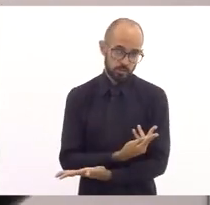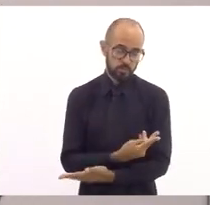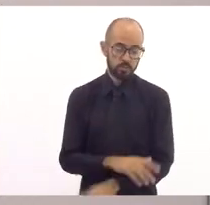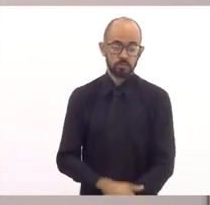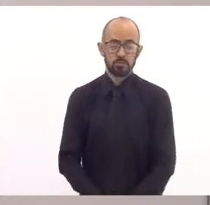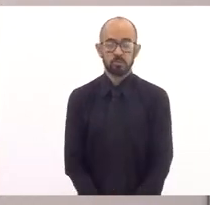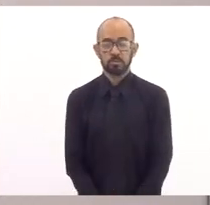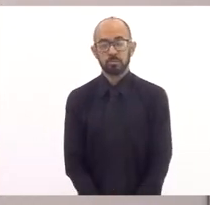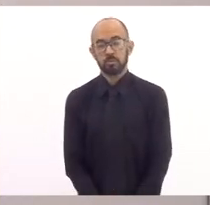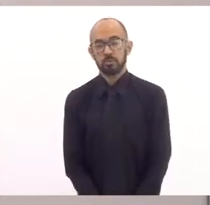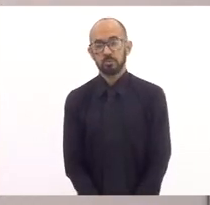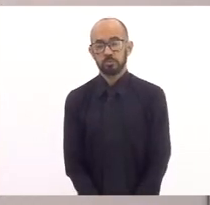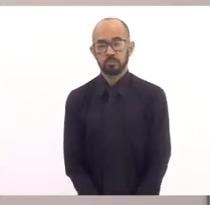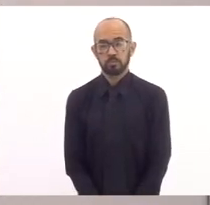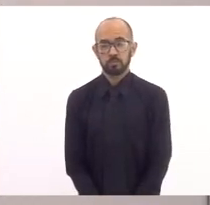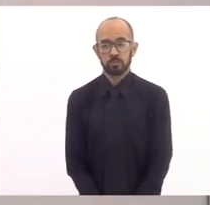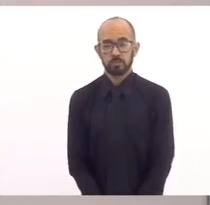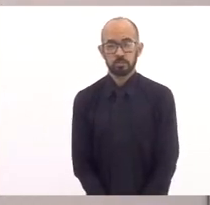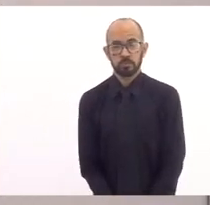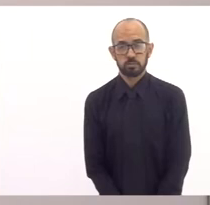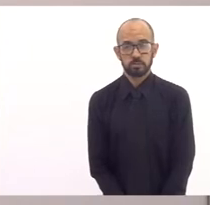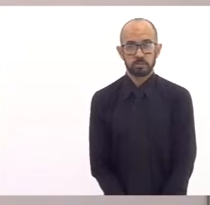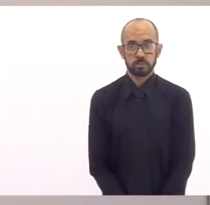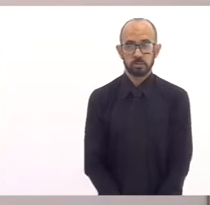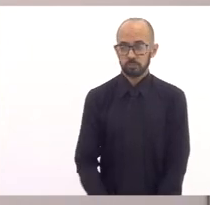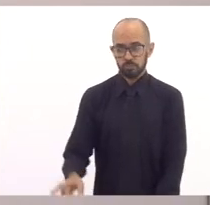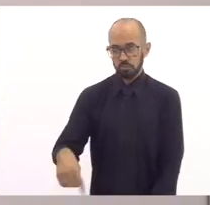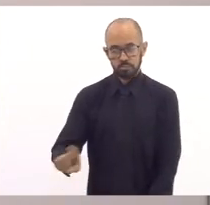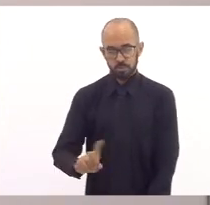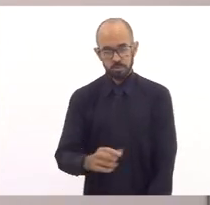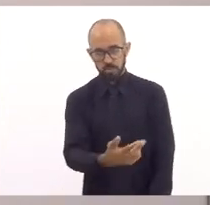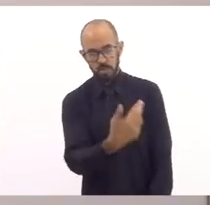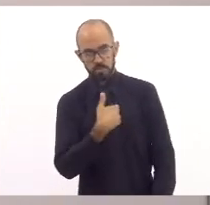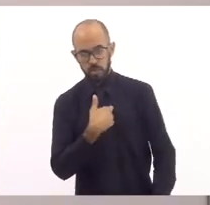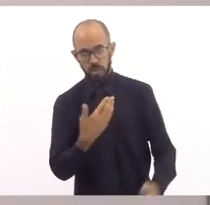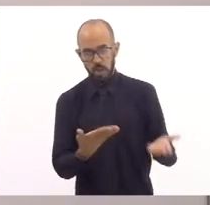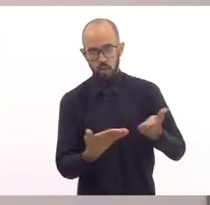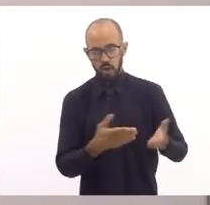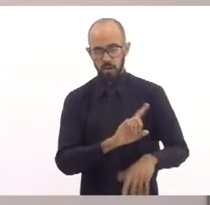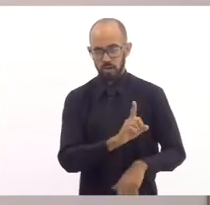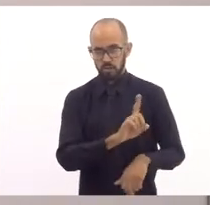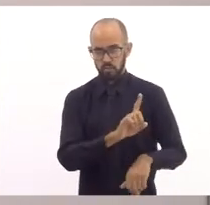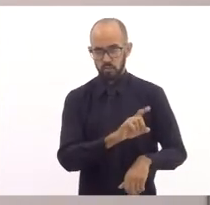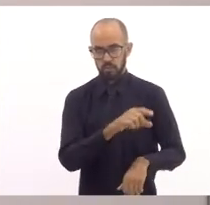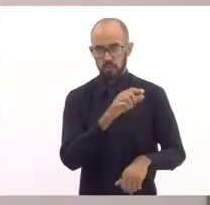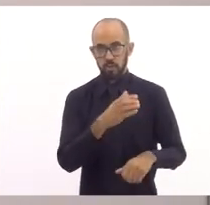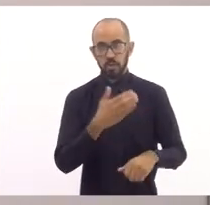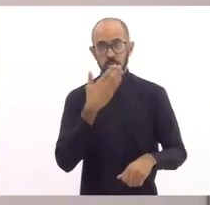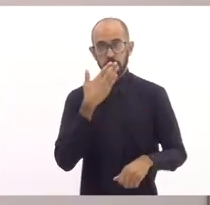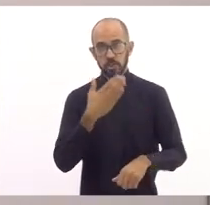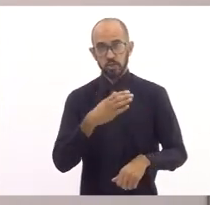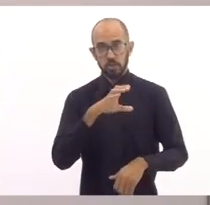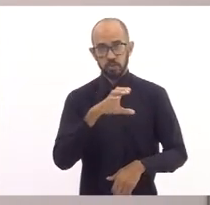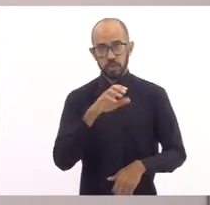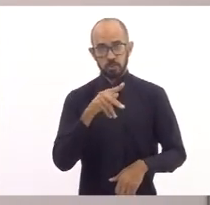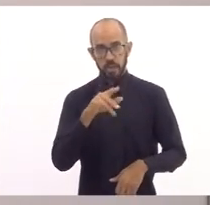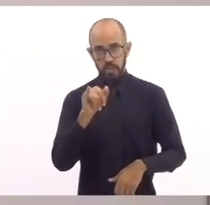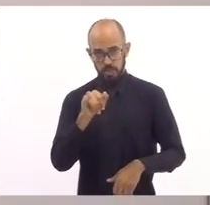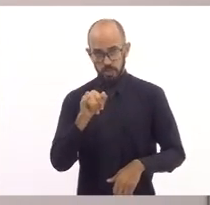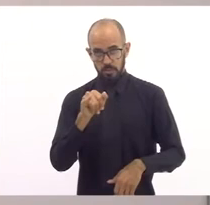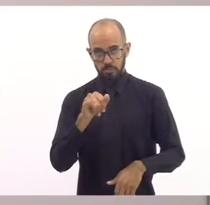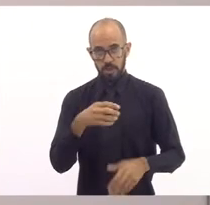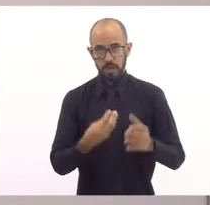executados. Então, nesse sentido, senhora presidente, não precisa responder agora, não. Queria que a CPI oficiasse ao doutor